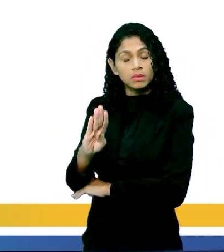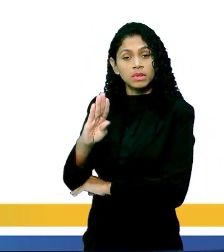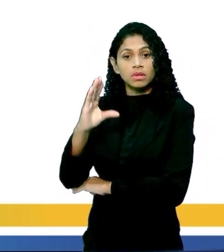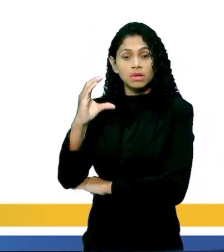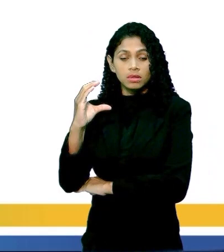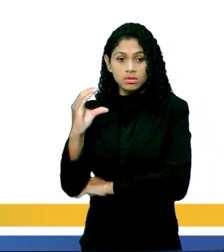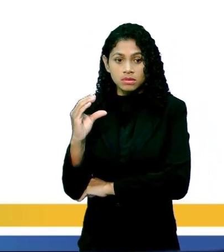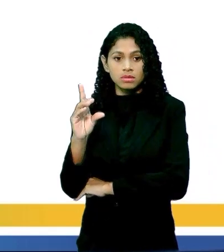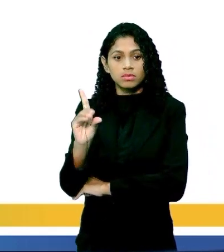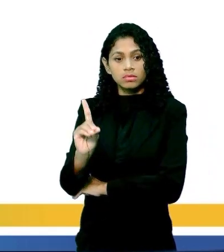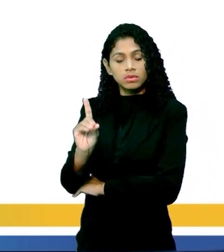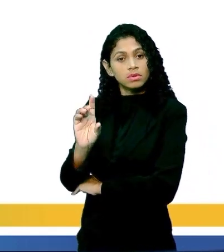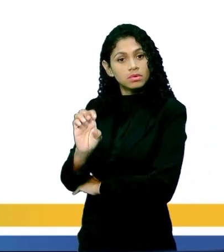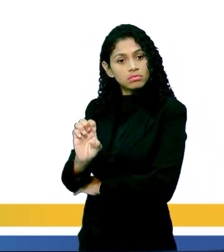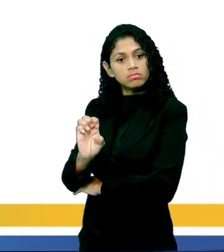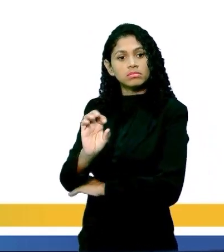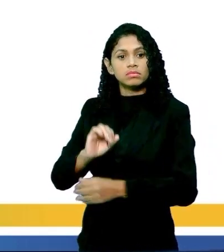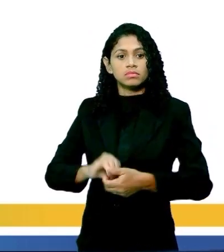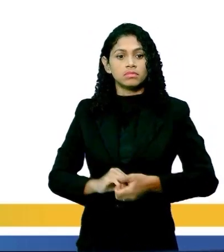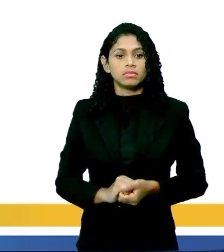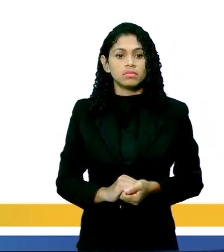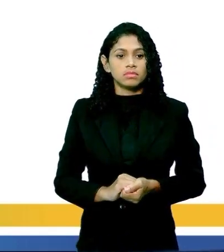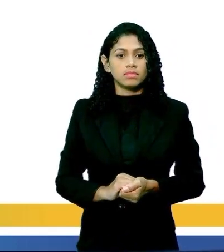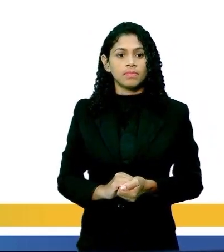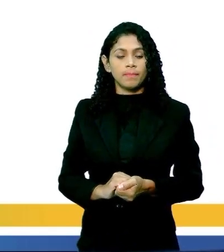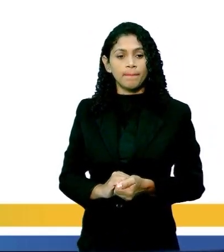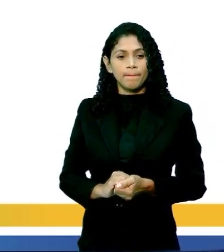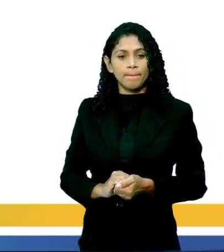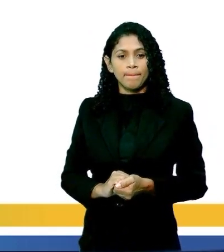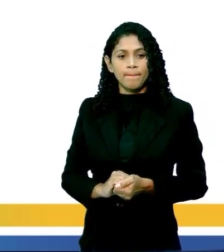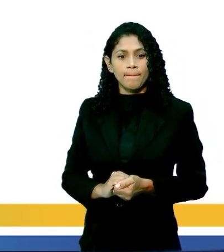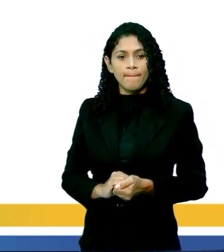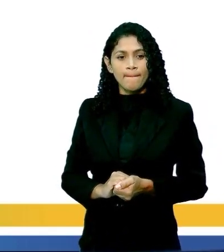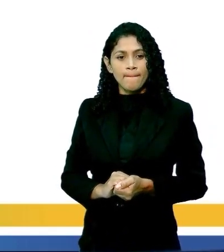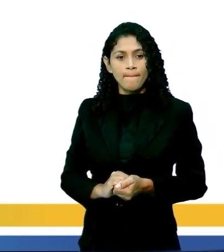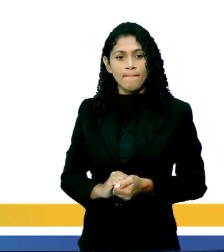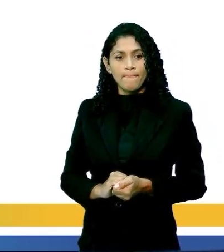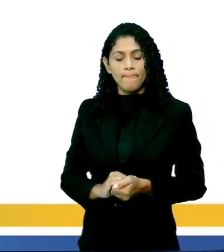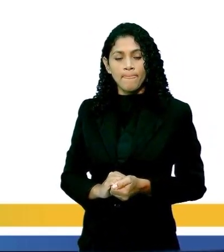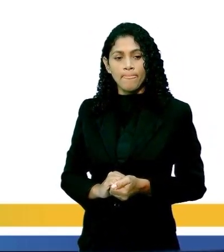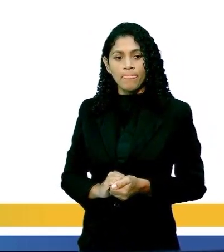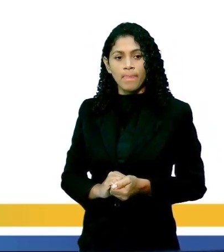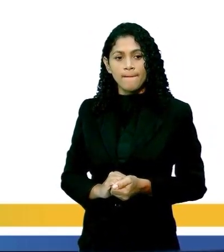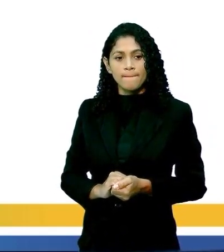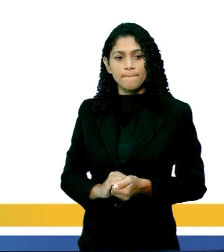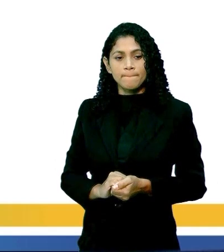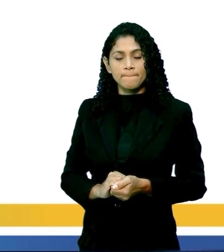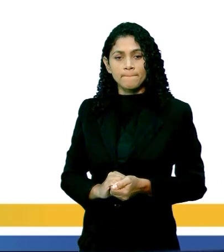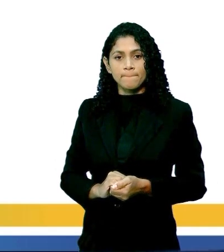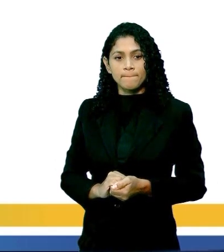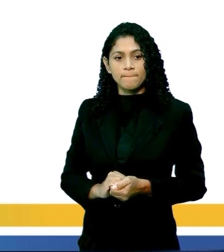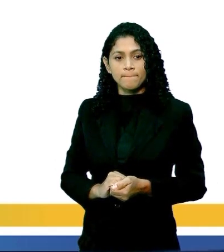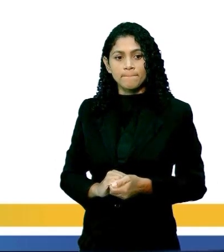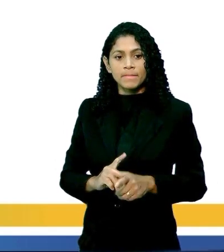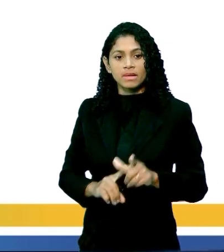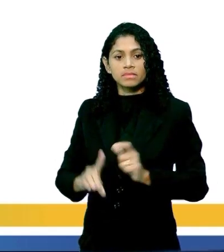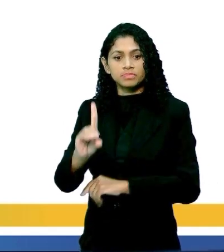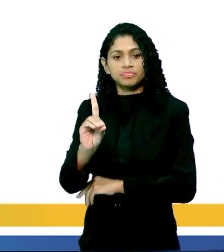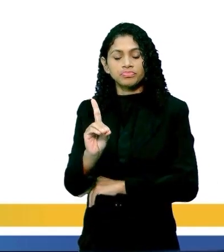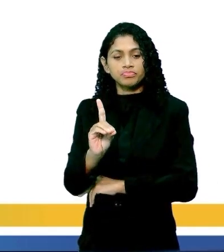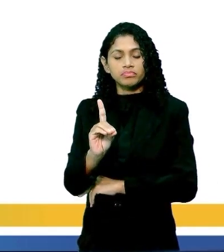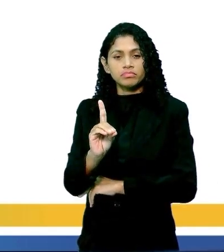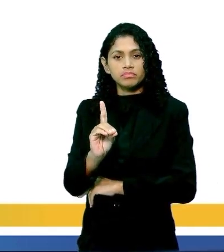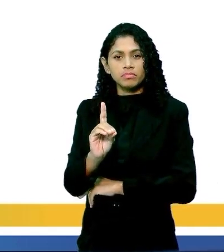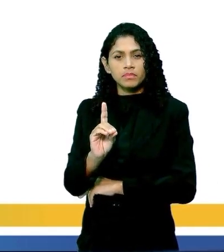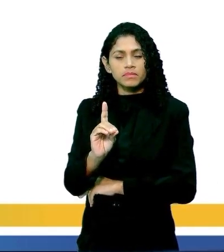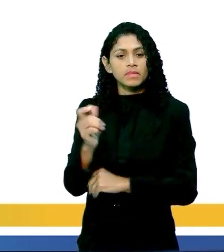do inexato, daquilo que confunda a capacidade de compreensão do leitor. Letra D,